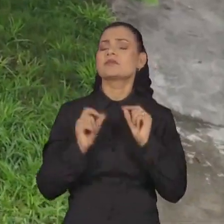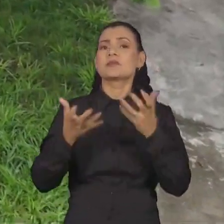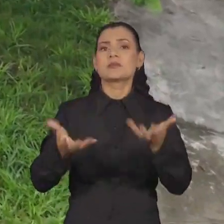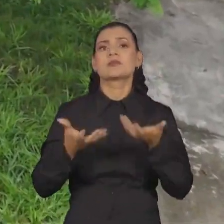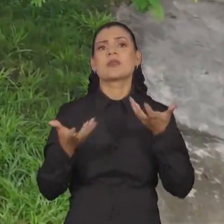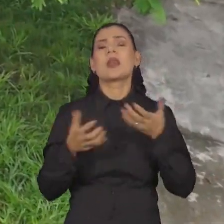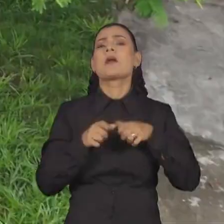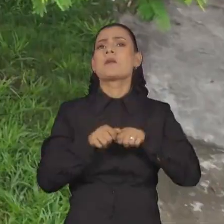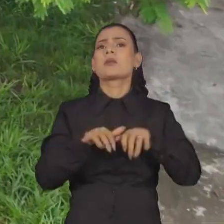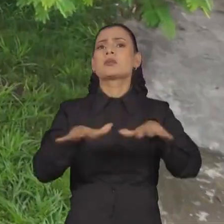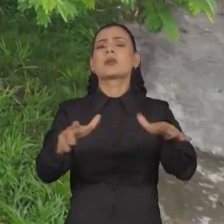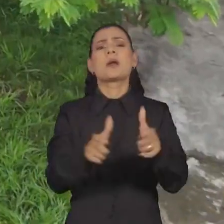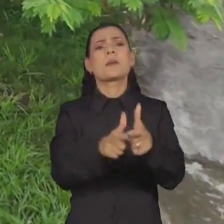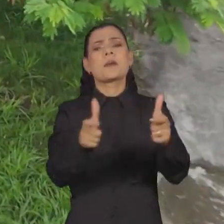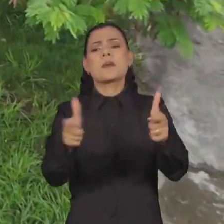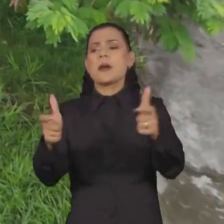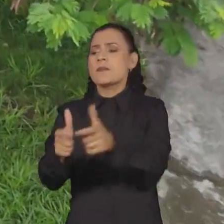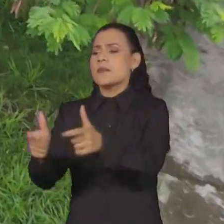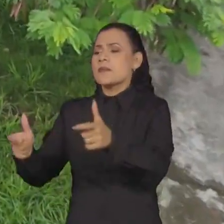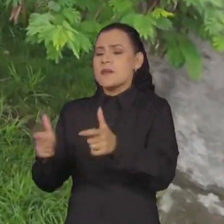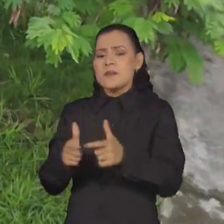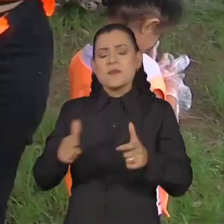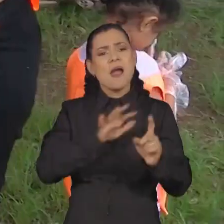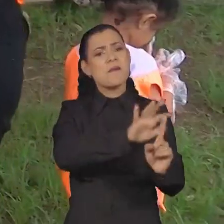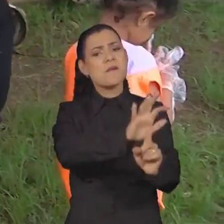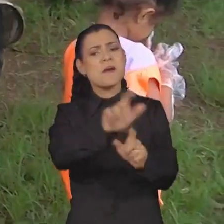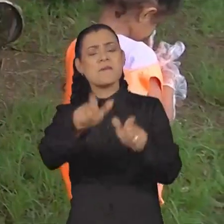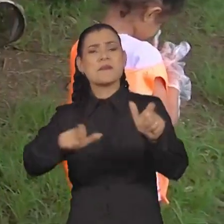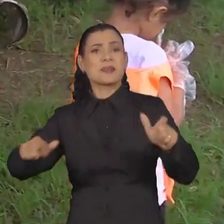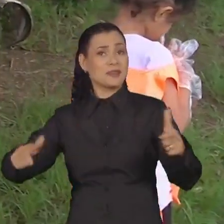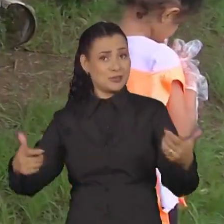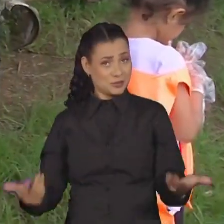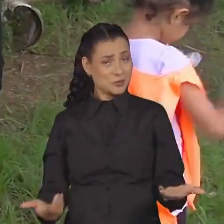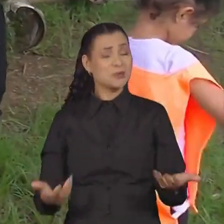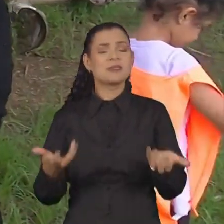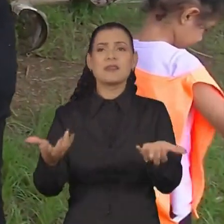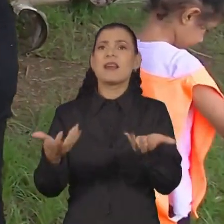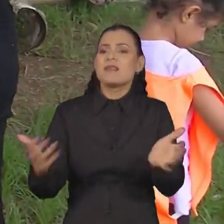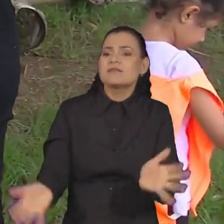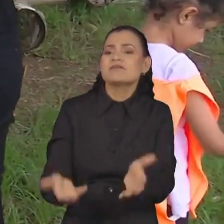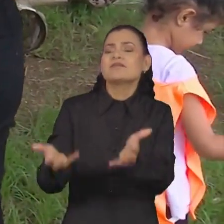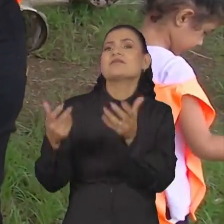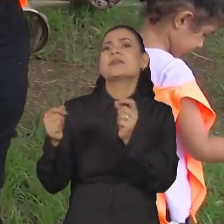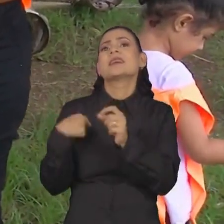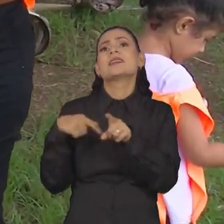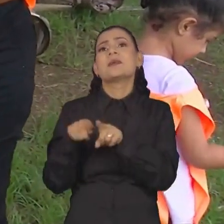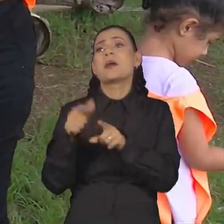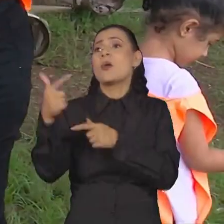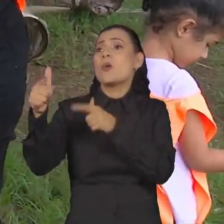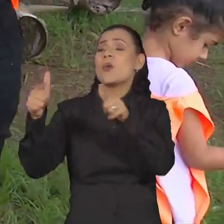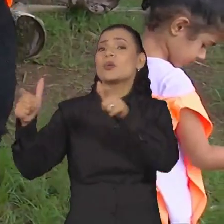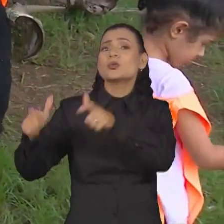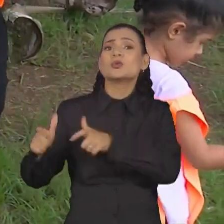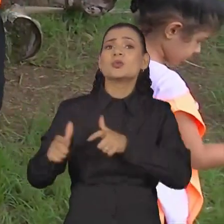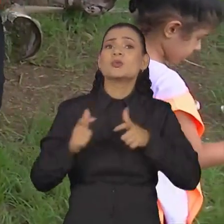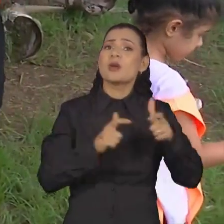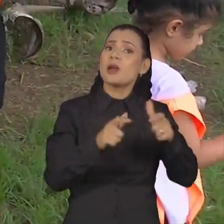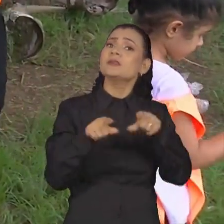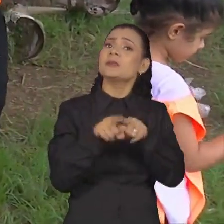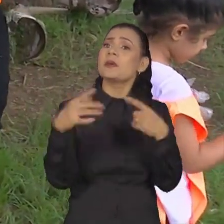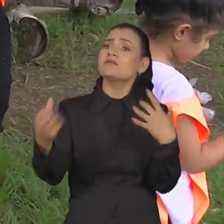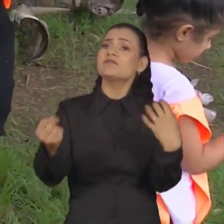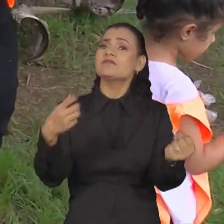outros lugares, contagiar pessoas, contagiar e conquistar outros espaços educativos a